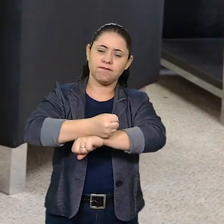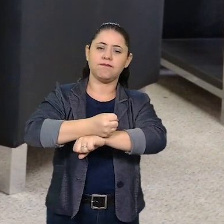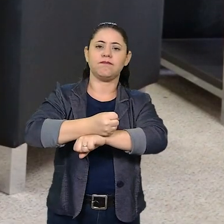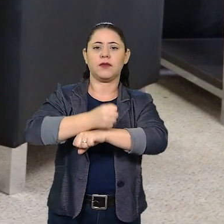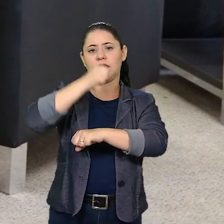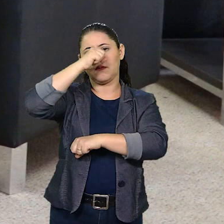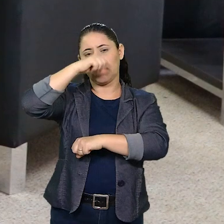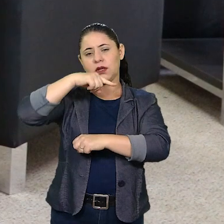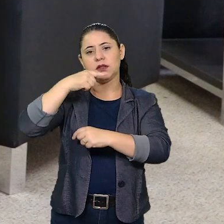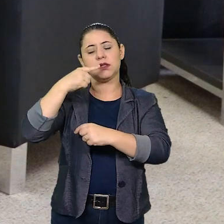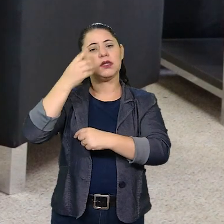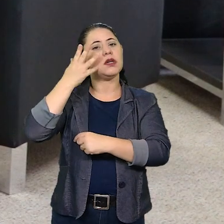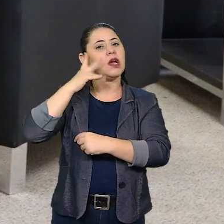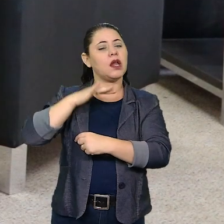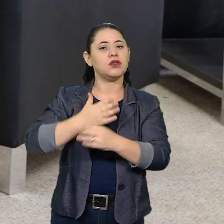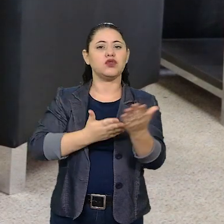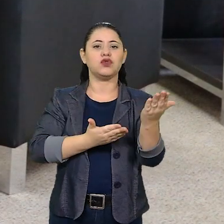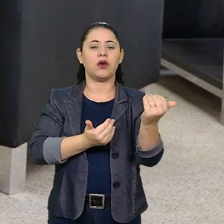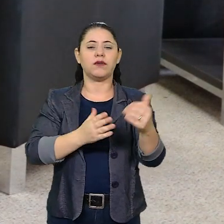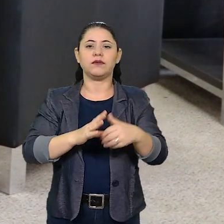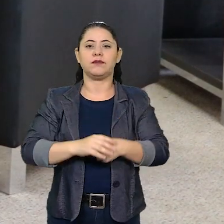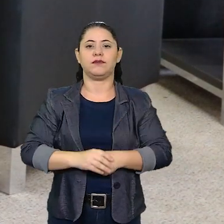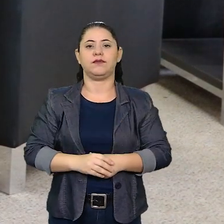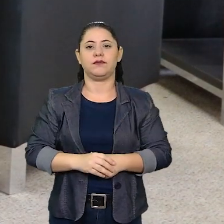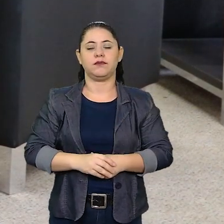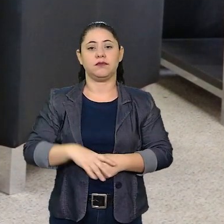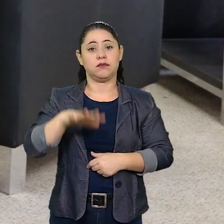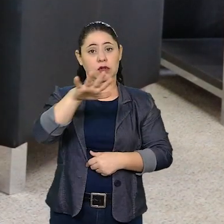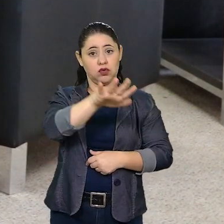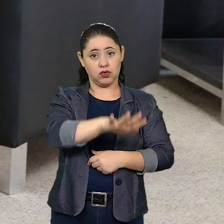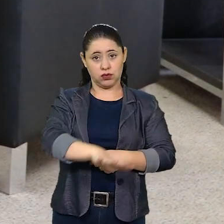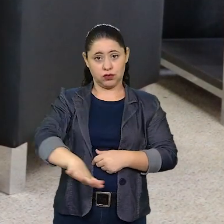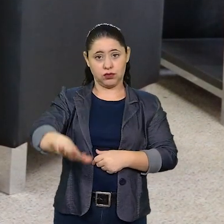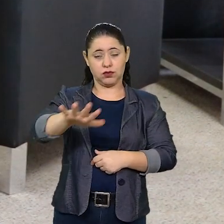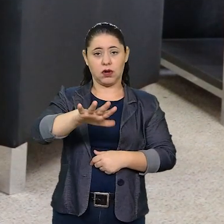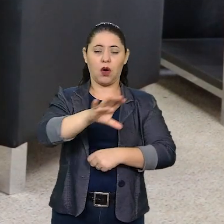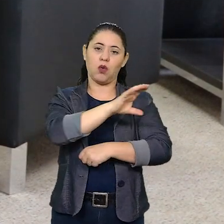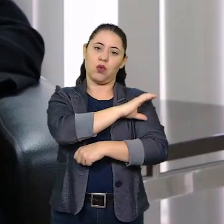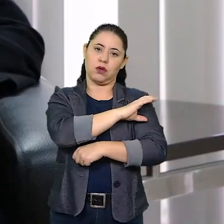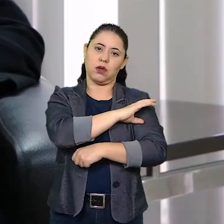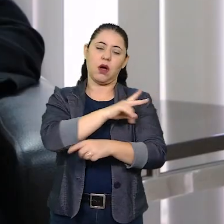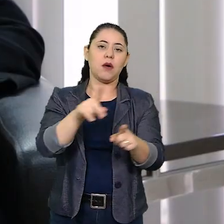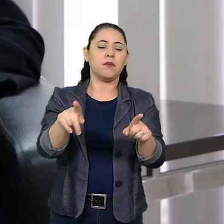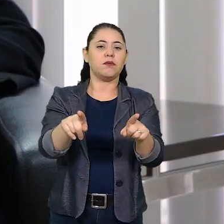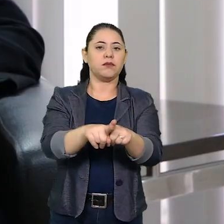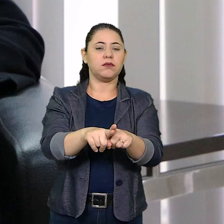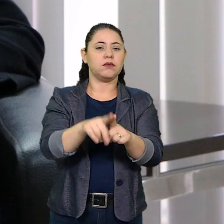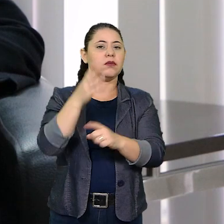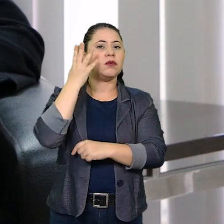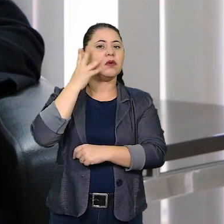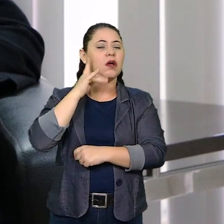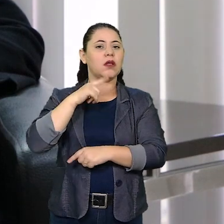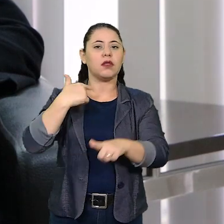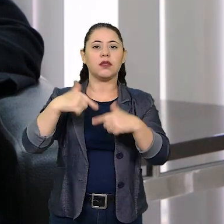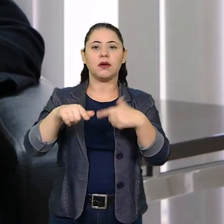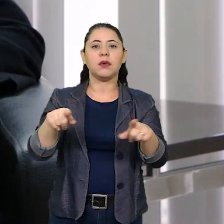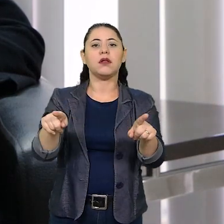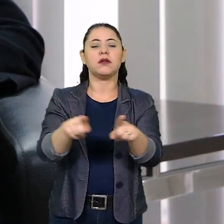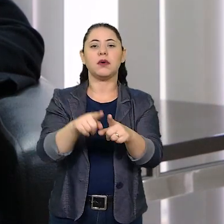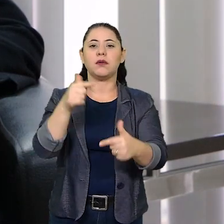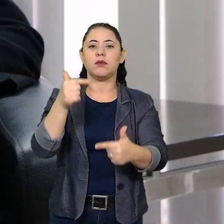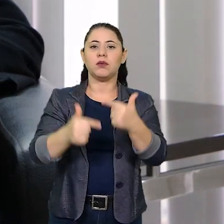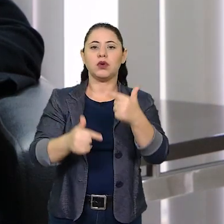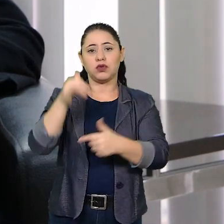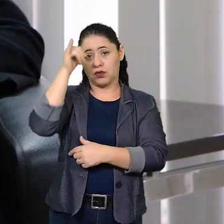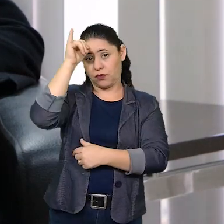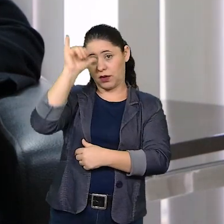a questão da violência contra a criança e o adolescente? No âmbito da Coordenadoria da Infância, nós temos atuado com